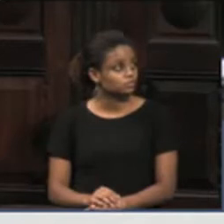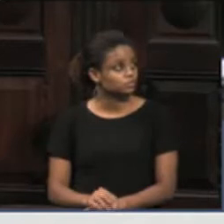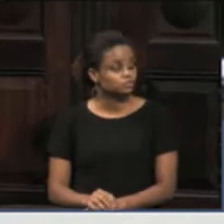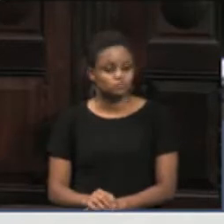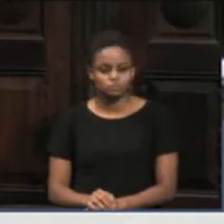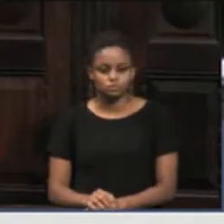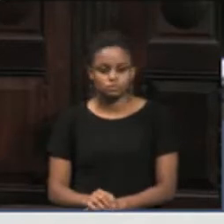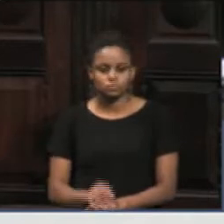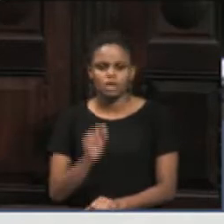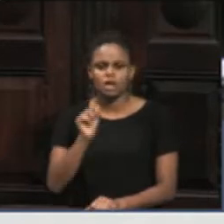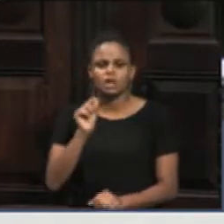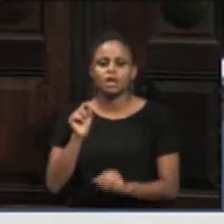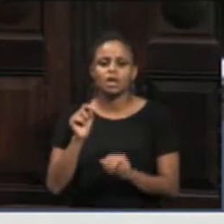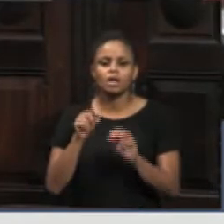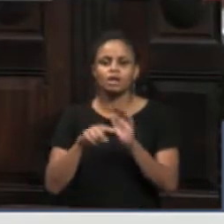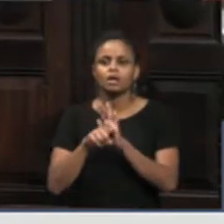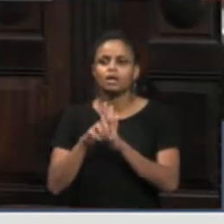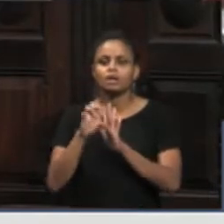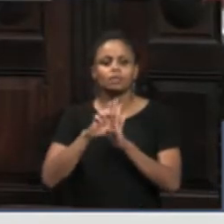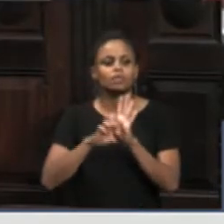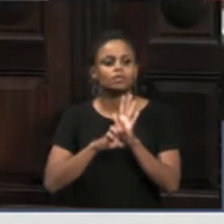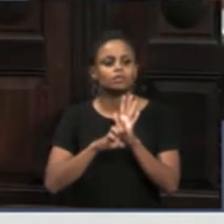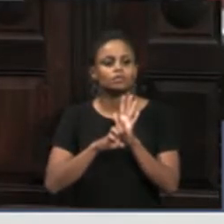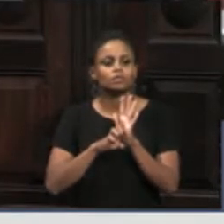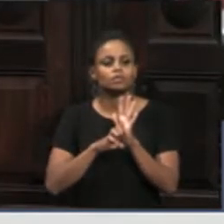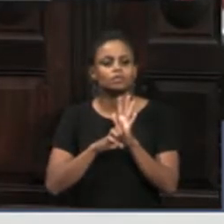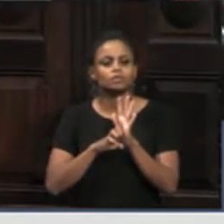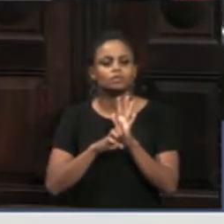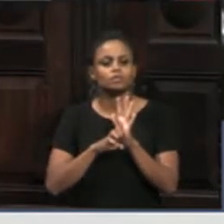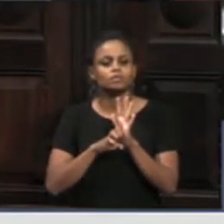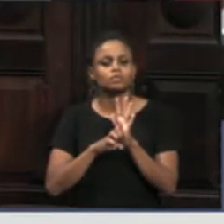Mas quem emendou? Deputado Flávio Serafini.